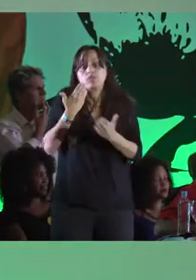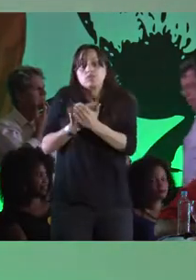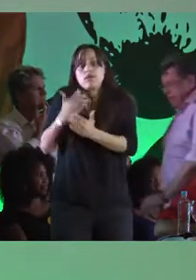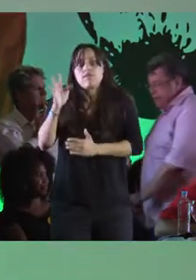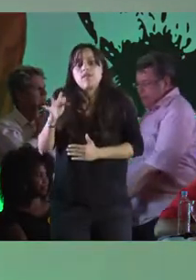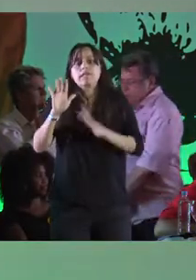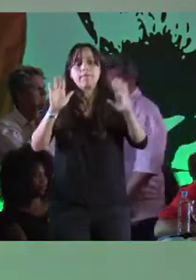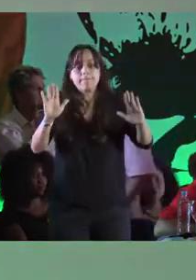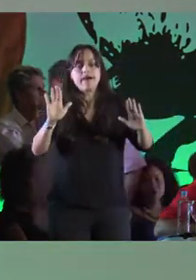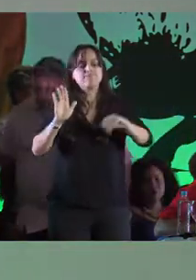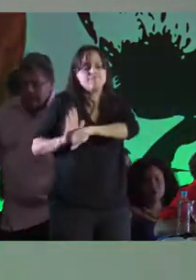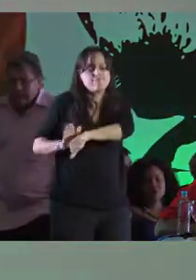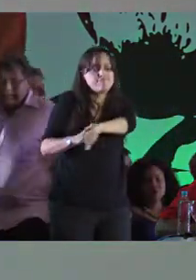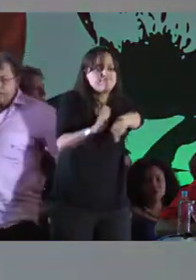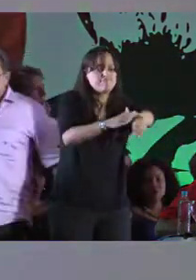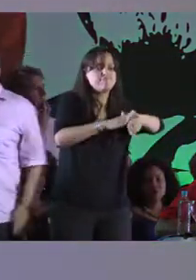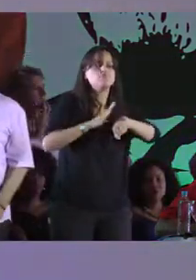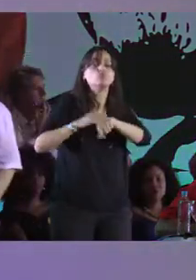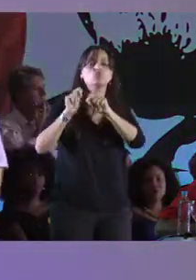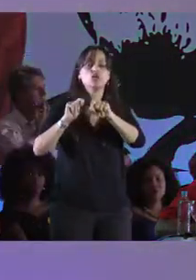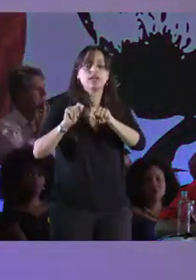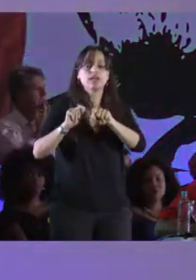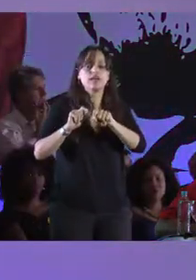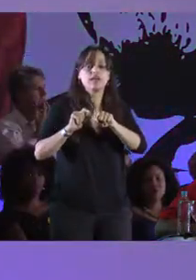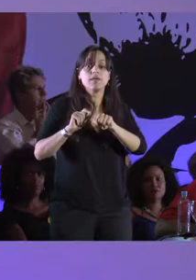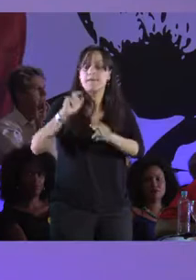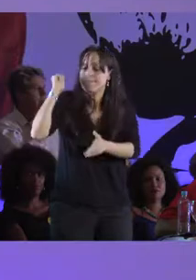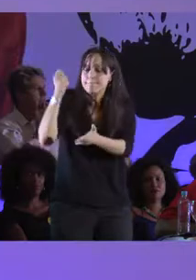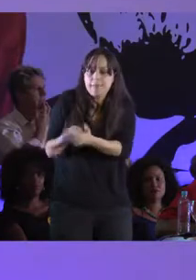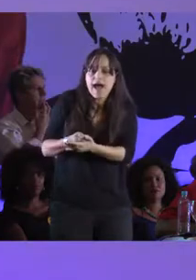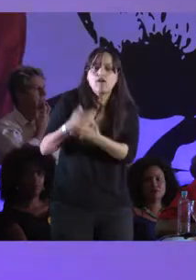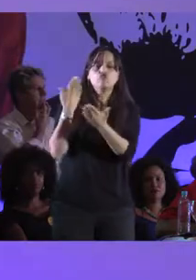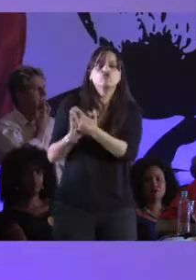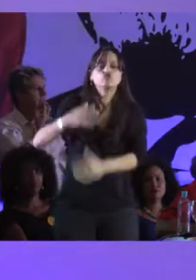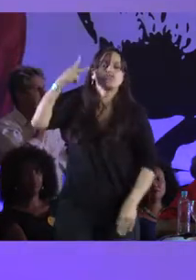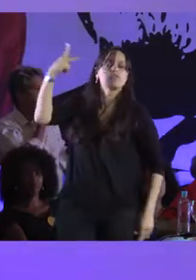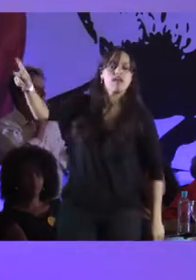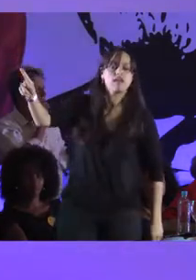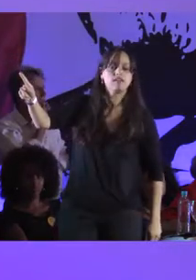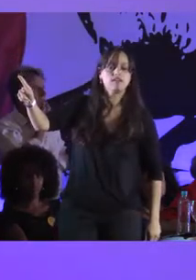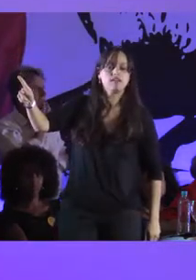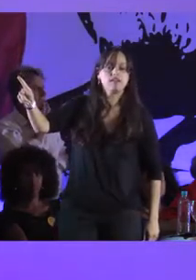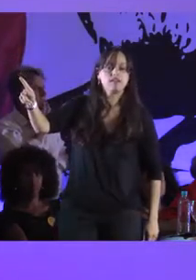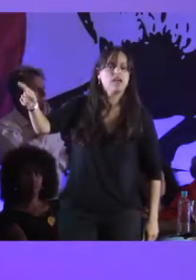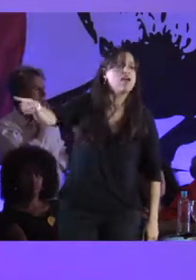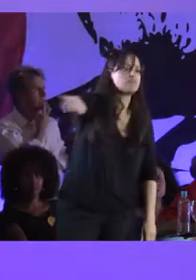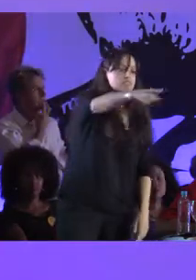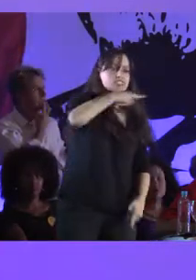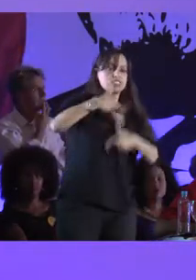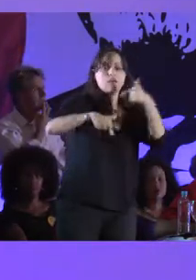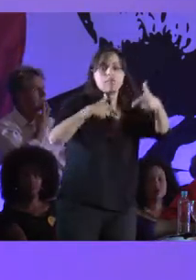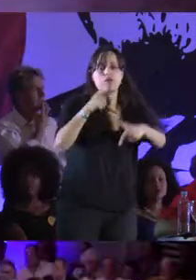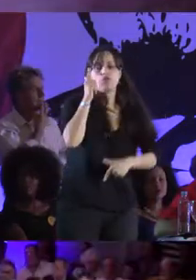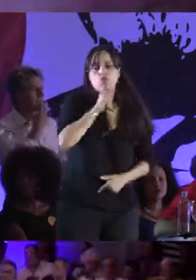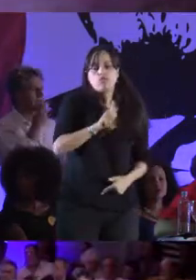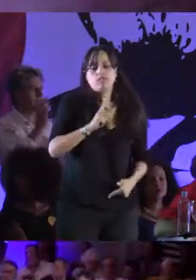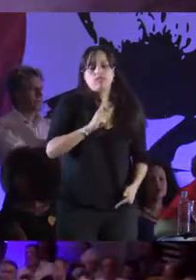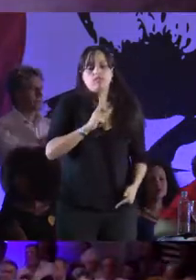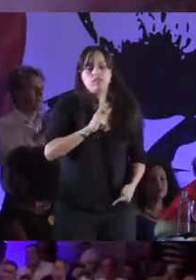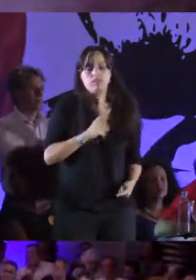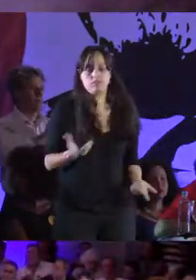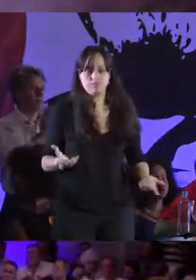foram responsáveis pelo pagamento do estudo que ele teve, que muita gente da classe trabalhadora não conseguiu